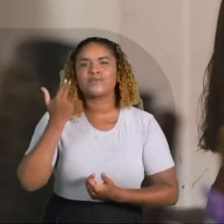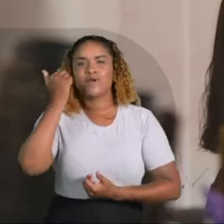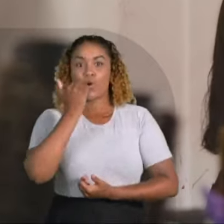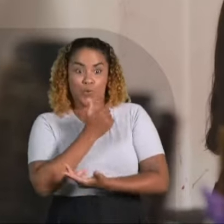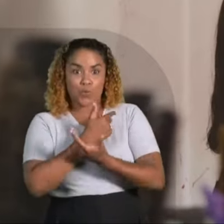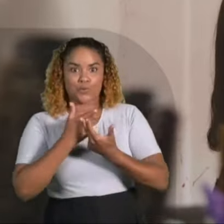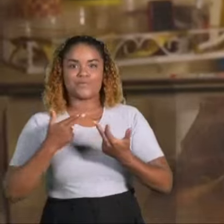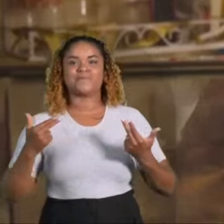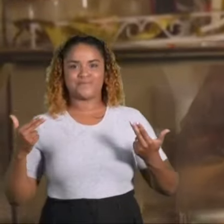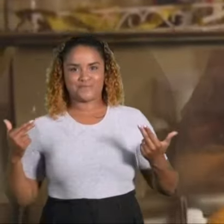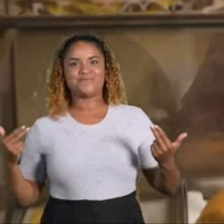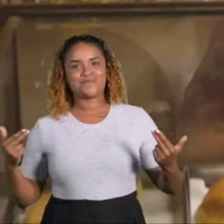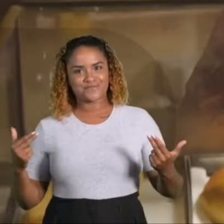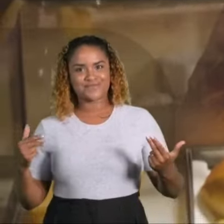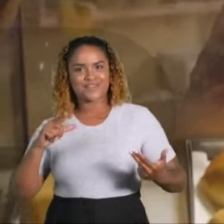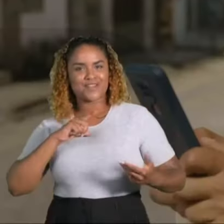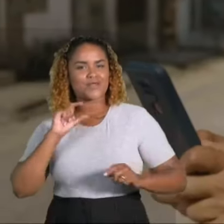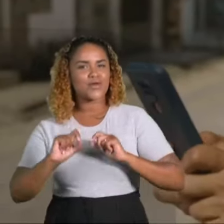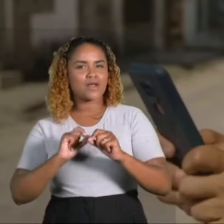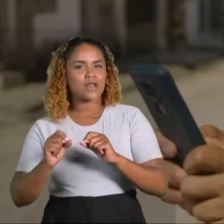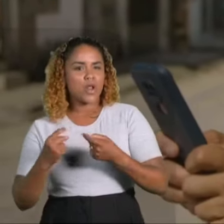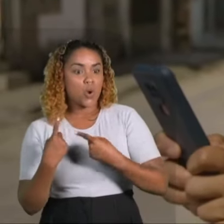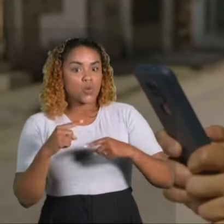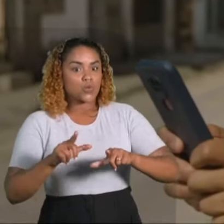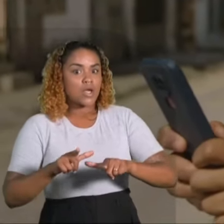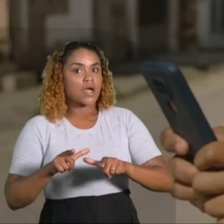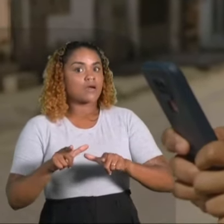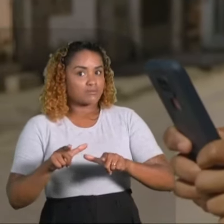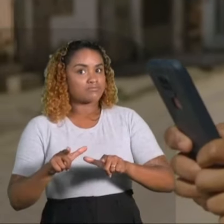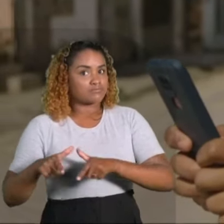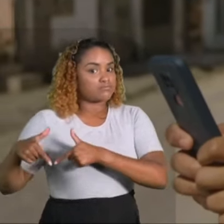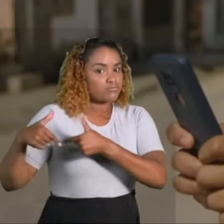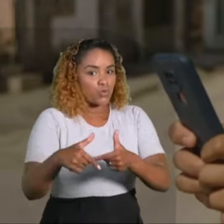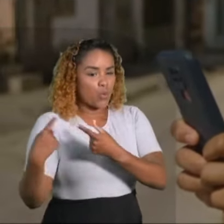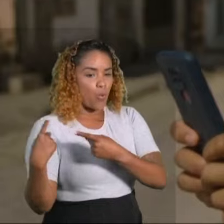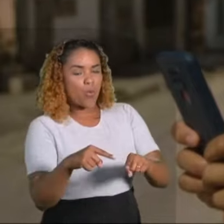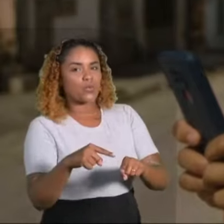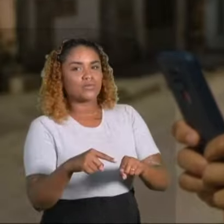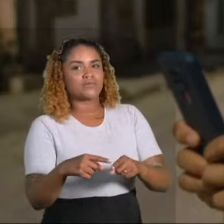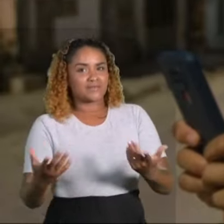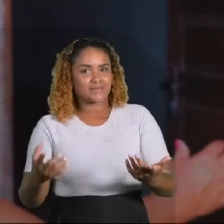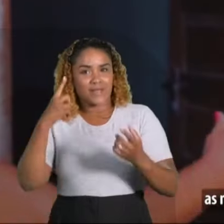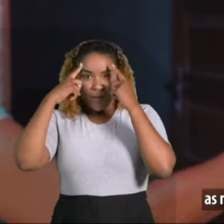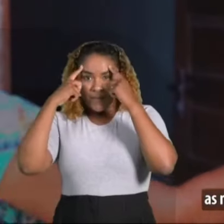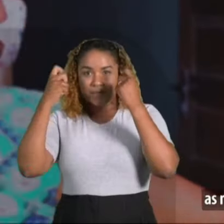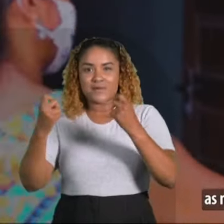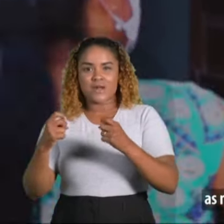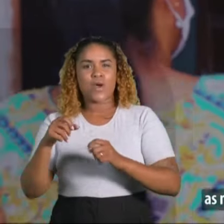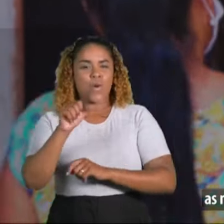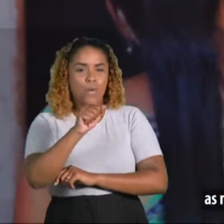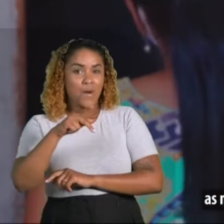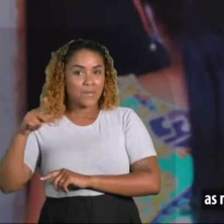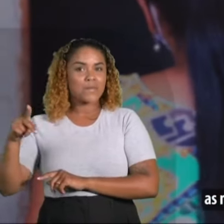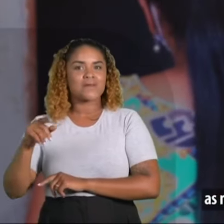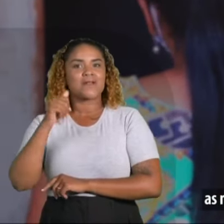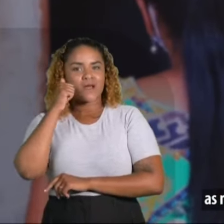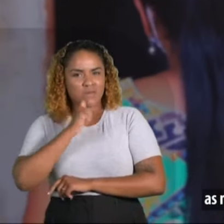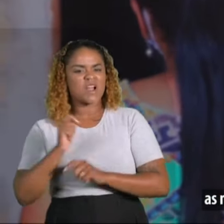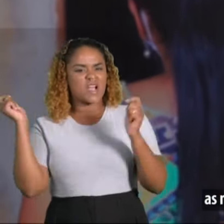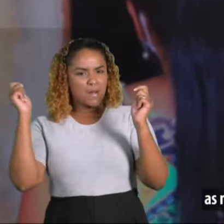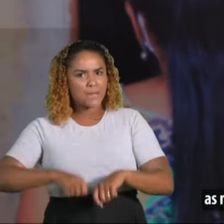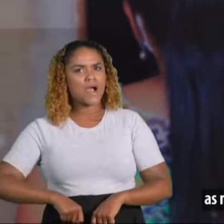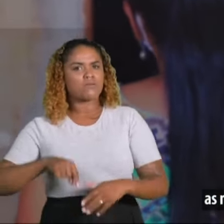artesanato, estética e alimentação. Para lidar com o combate à violência doméstica, com o aplicativo, as mulheres vão poder